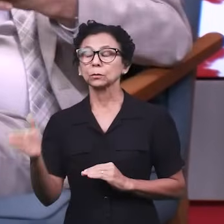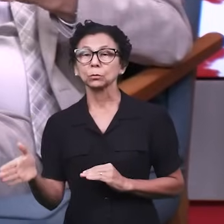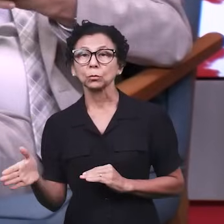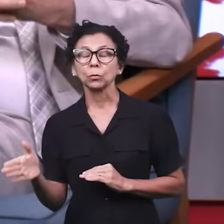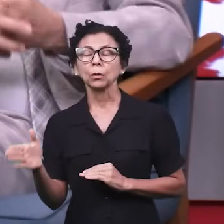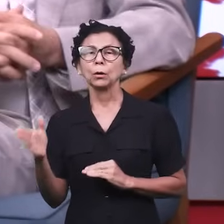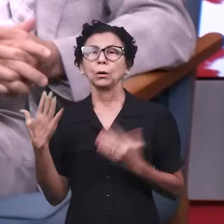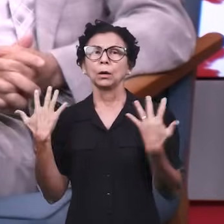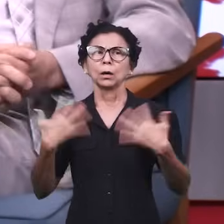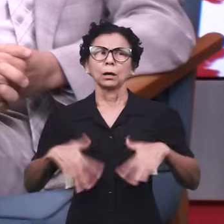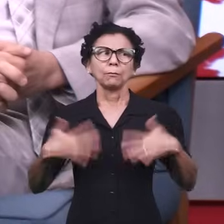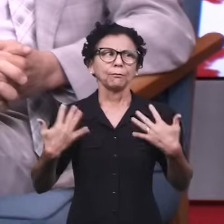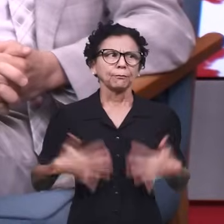desesperada, aflita,